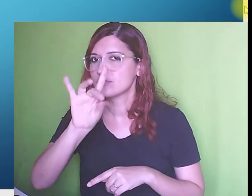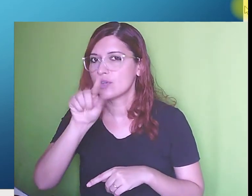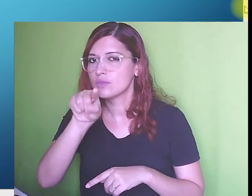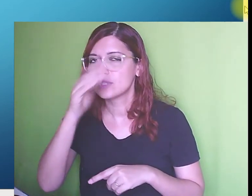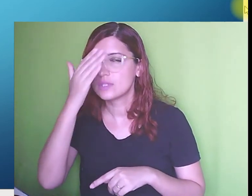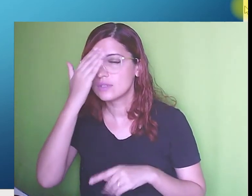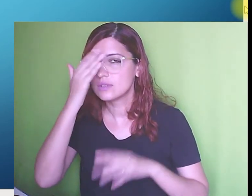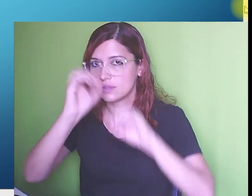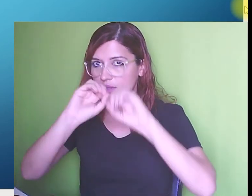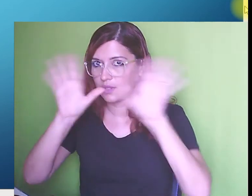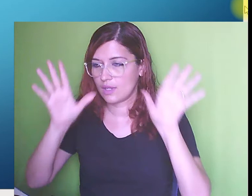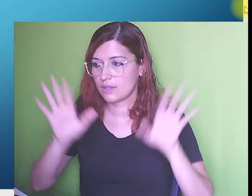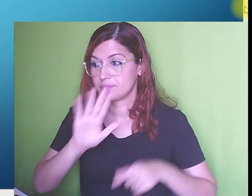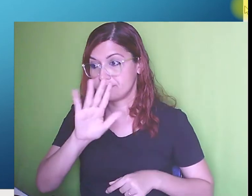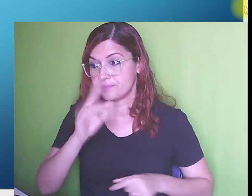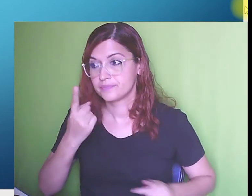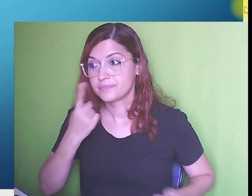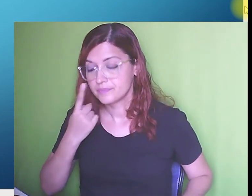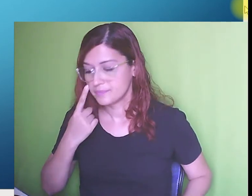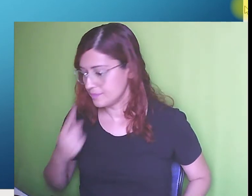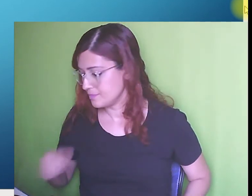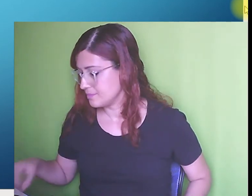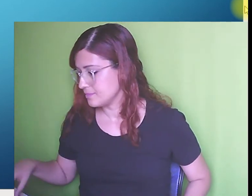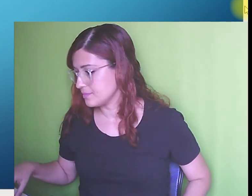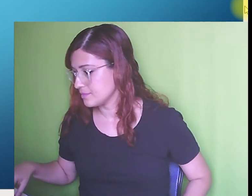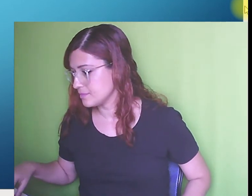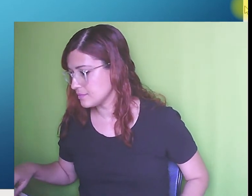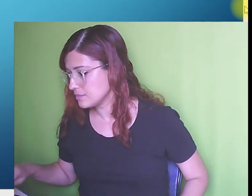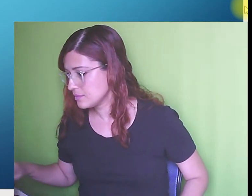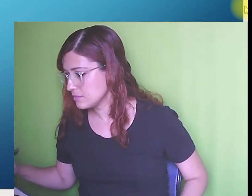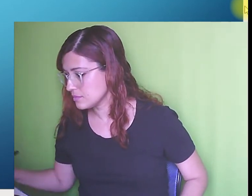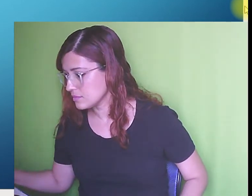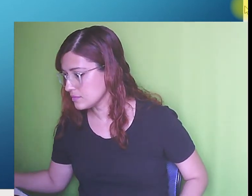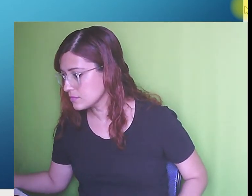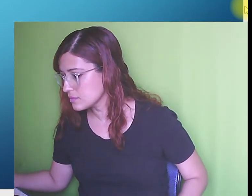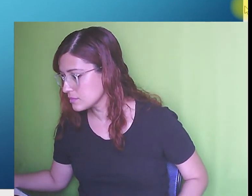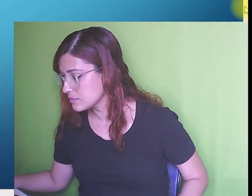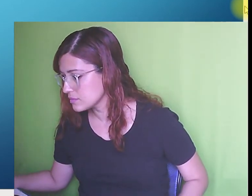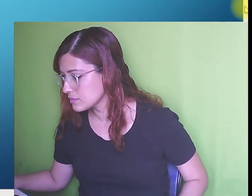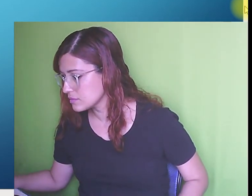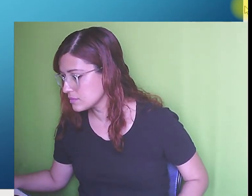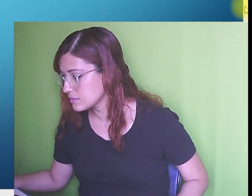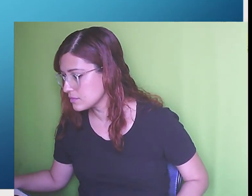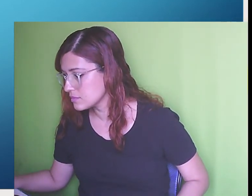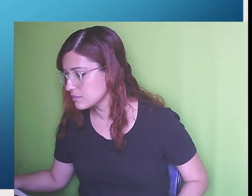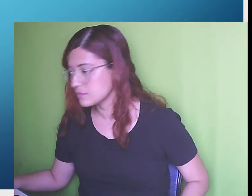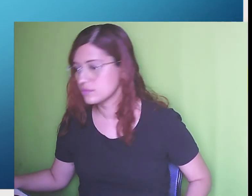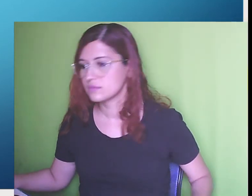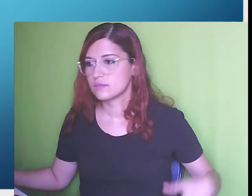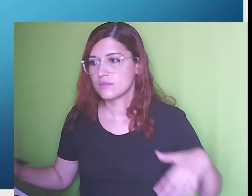Mas, eu vou colocar aqui alguns valores simbólicos, só para você ter uma ideia de como funciona.